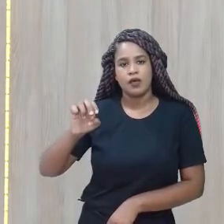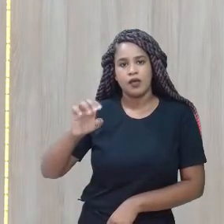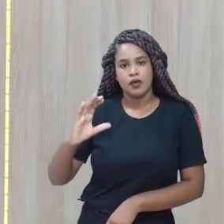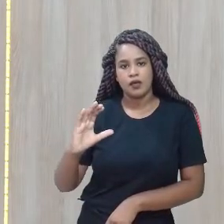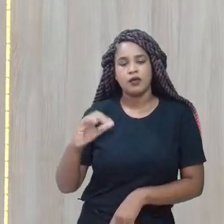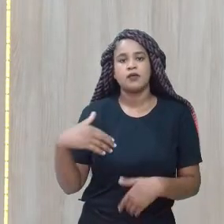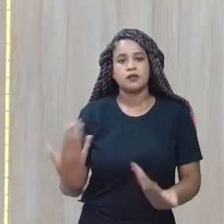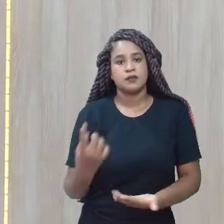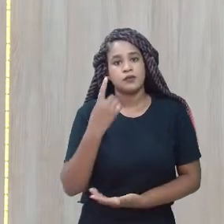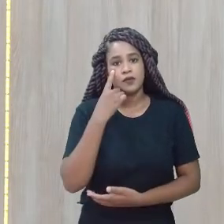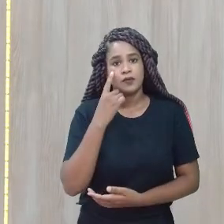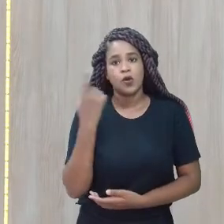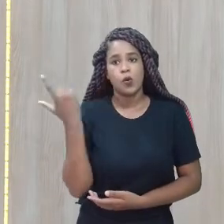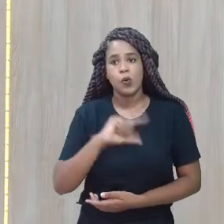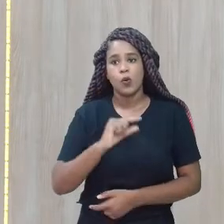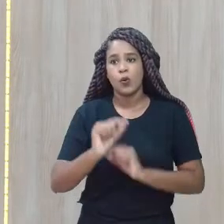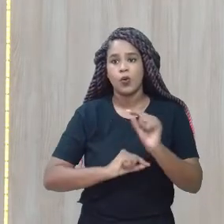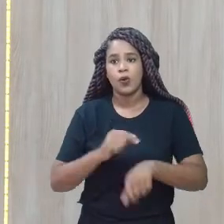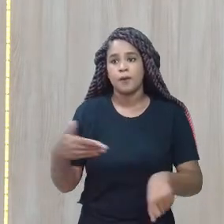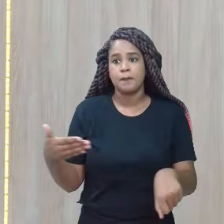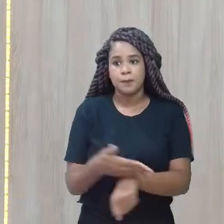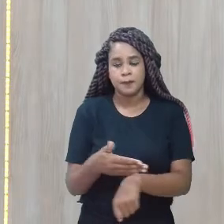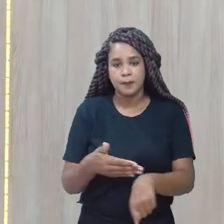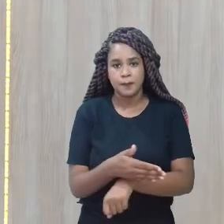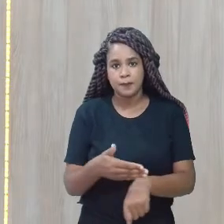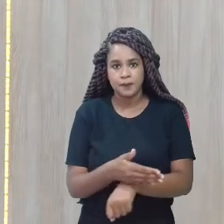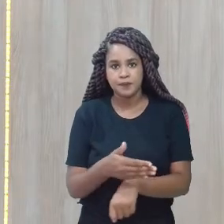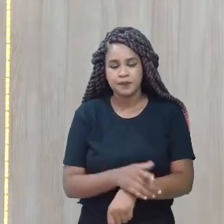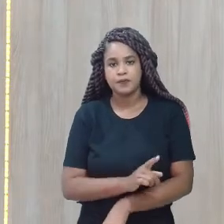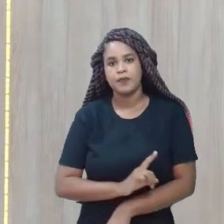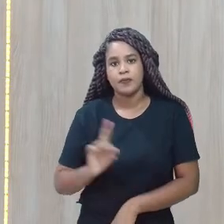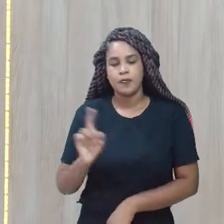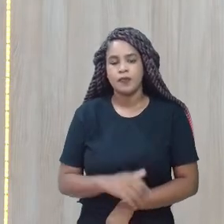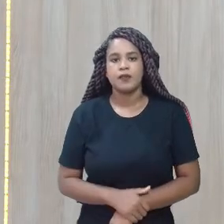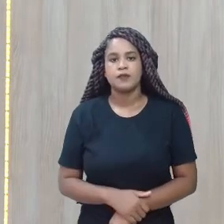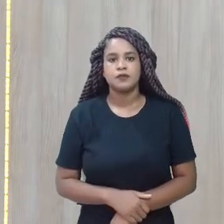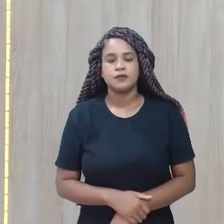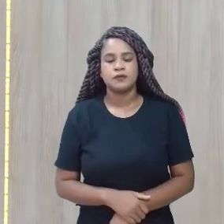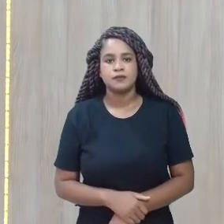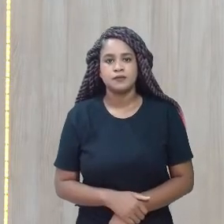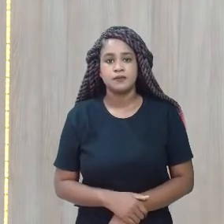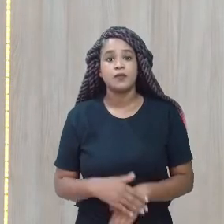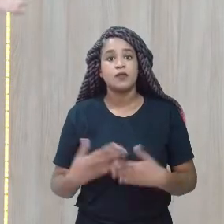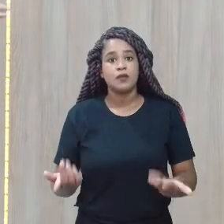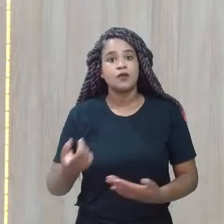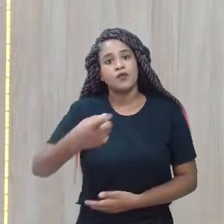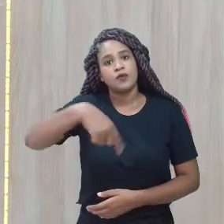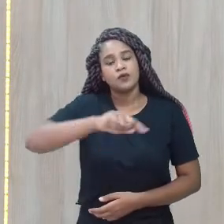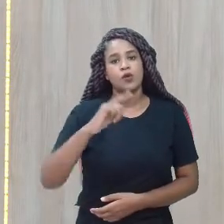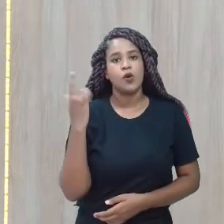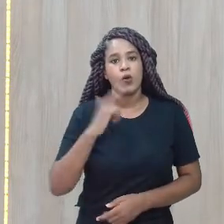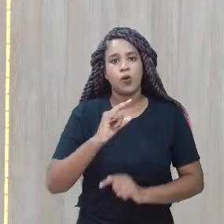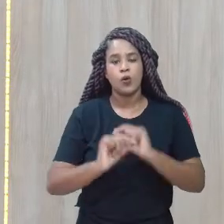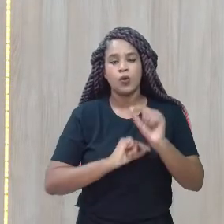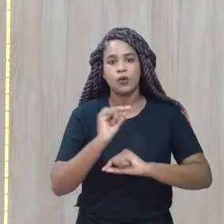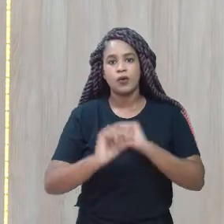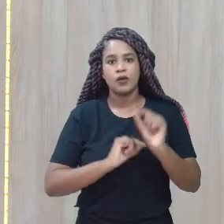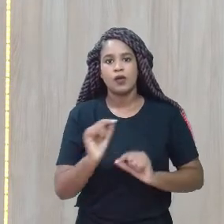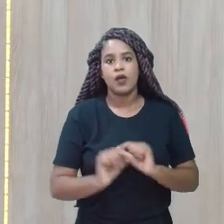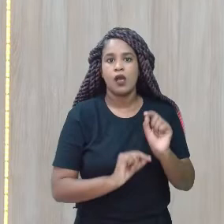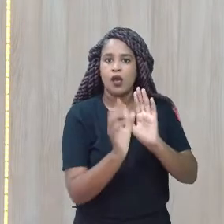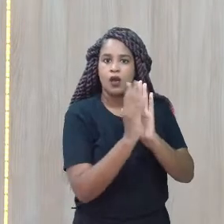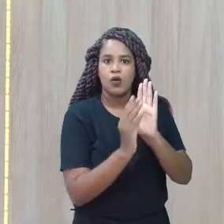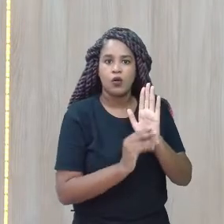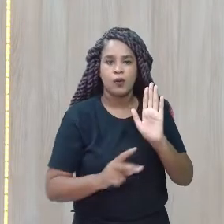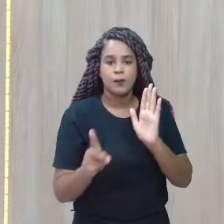Você pode acessar esse material e aí você pode baixar. Dentro dele vai ter todos os conteúdos da semana, tá,